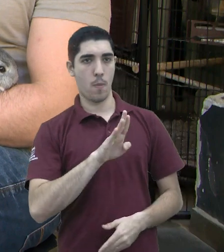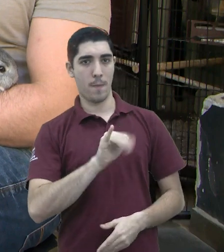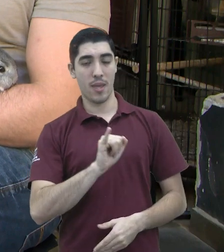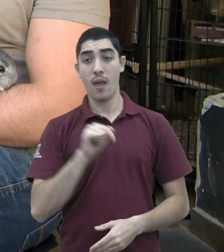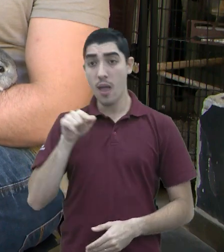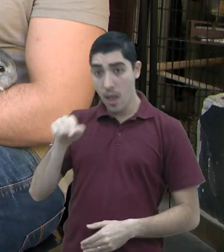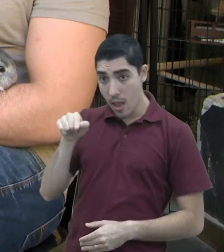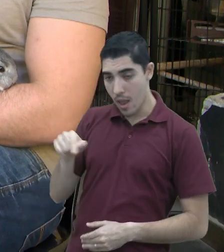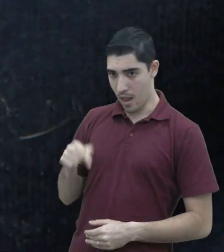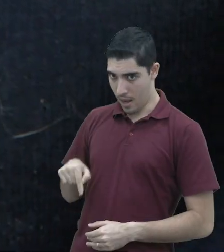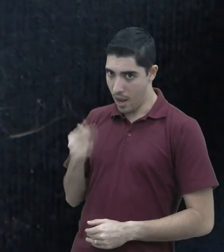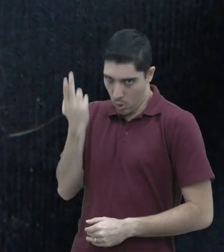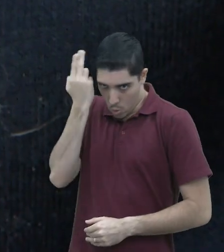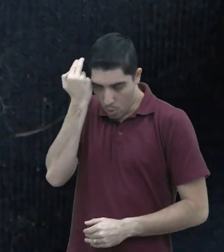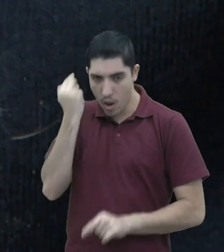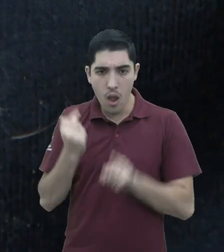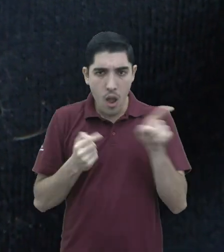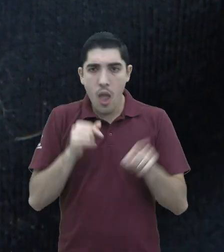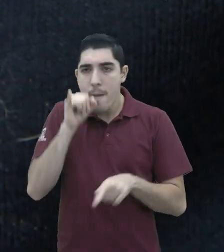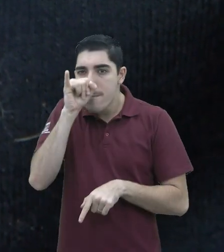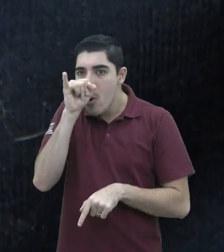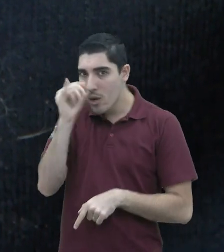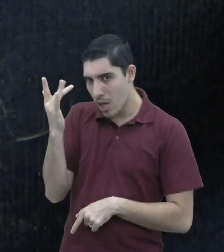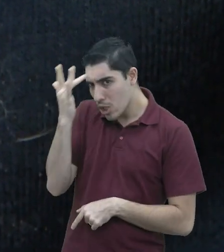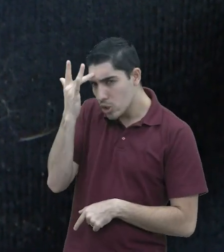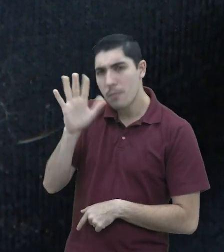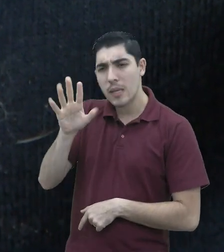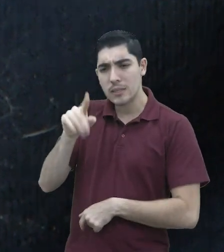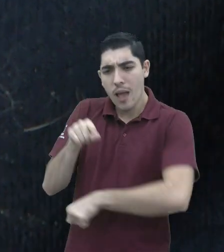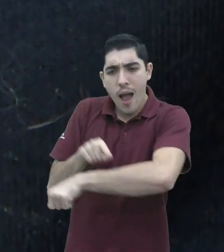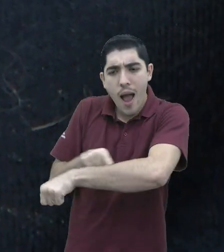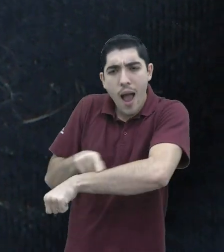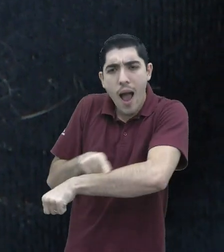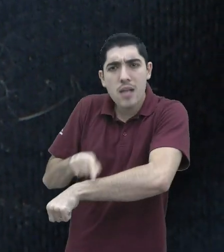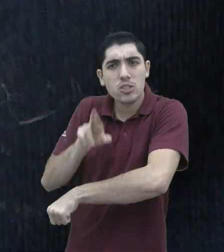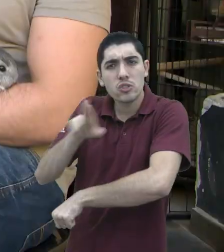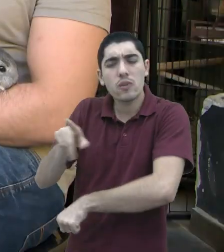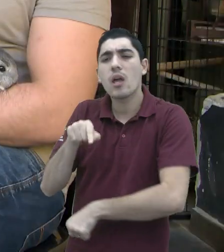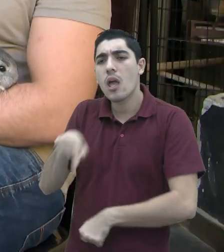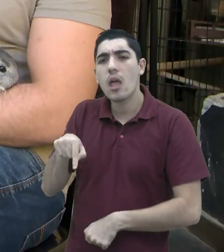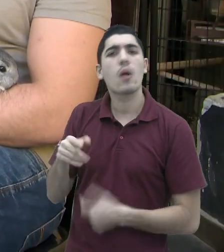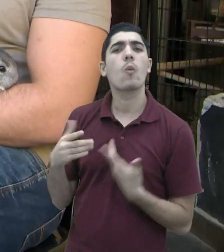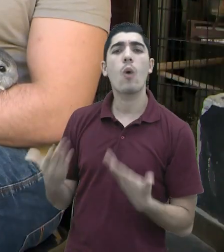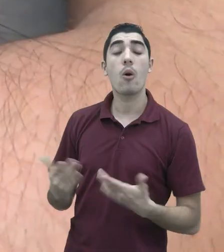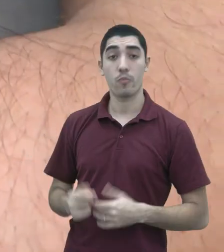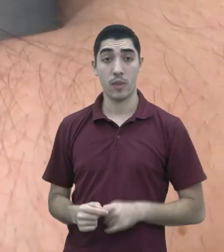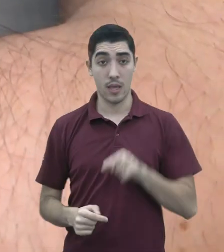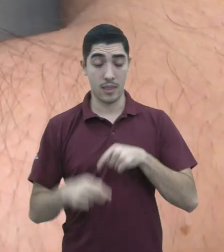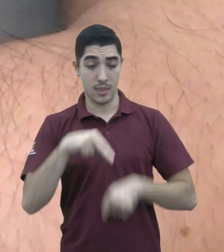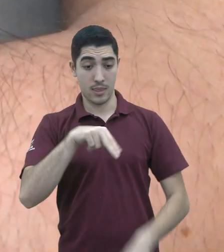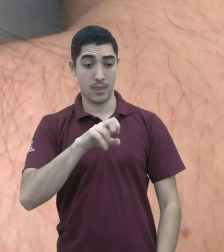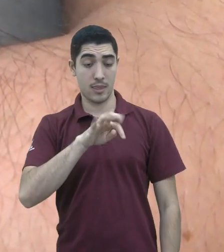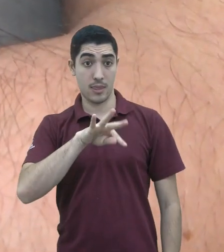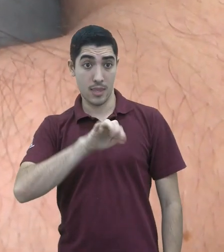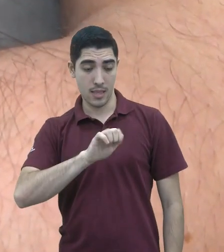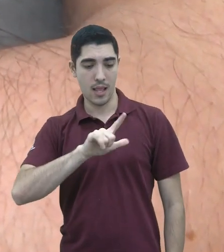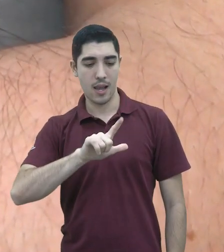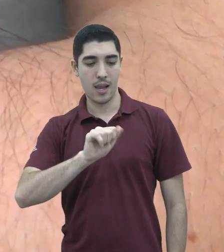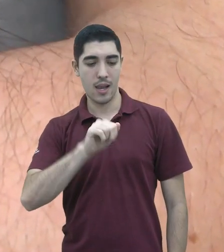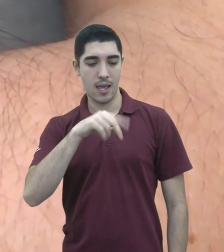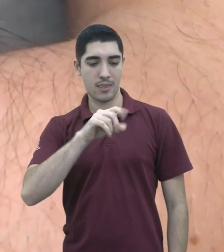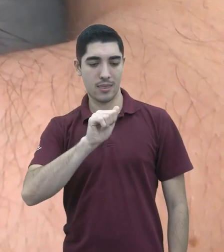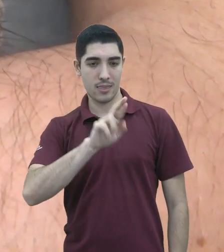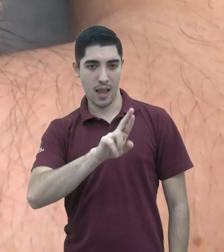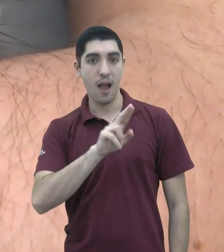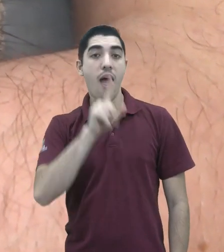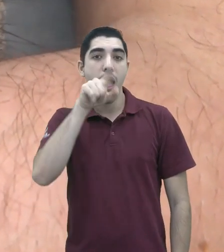uma coelhinha e ele é um porquinho da Índia, Isso. Mas de raças específicas, né? Qual é a raça dela? Ela é uma Netherlandarf,